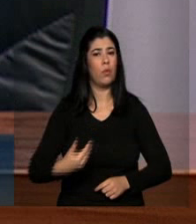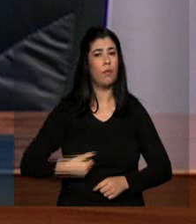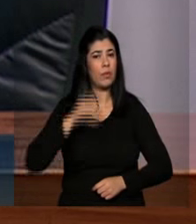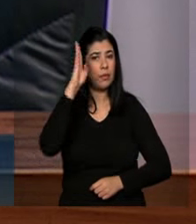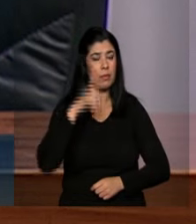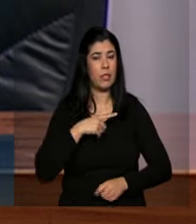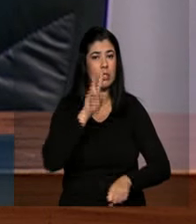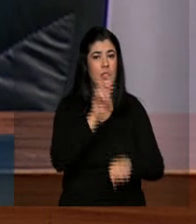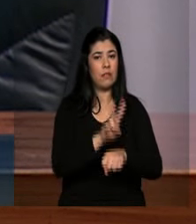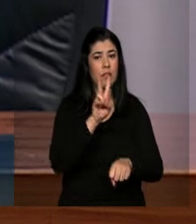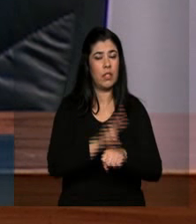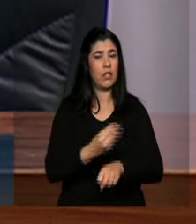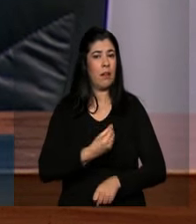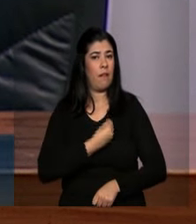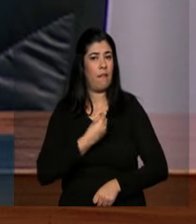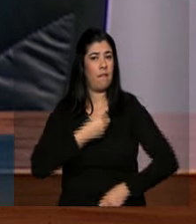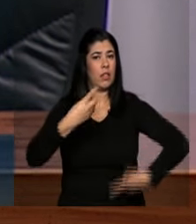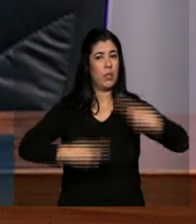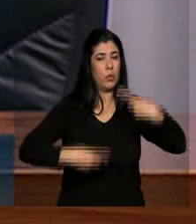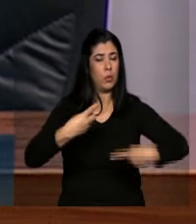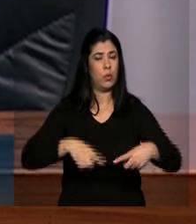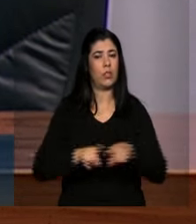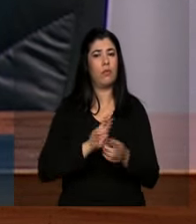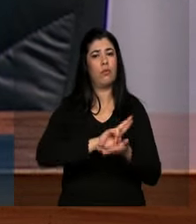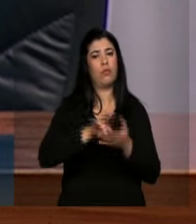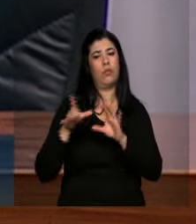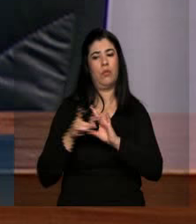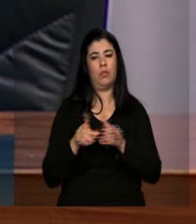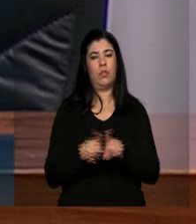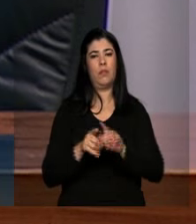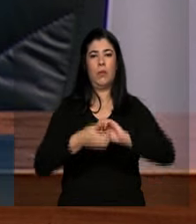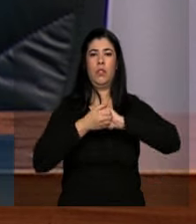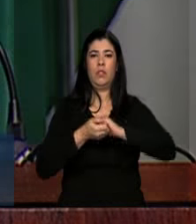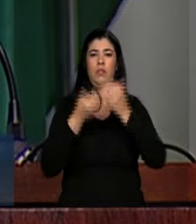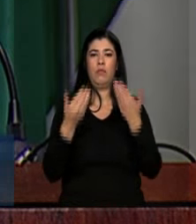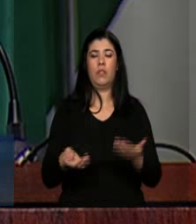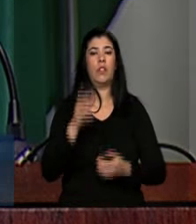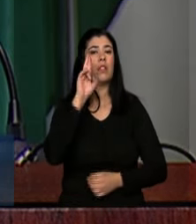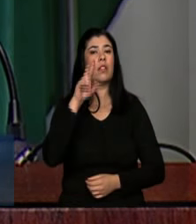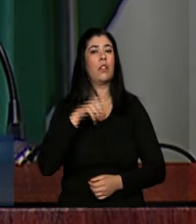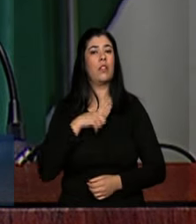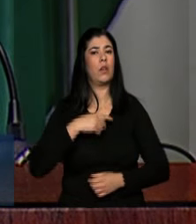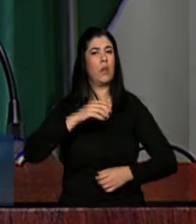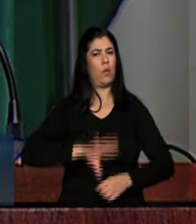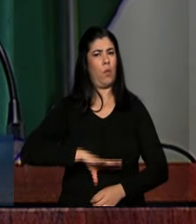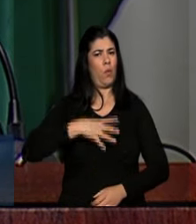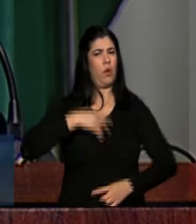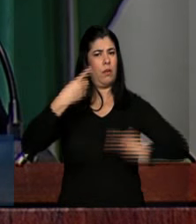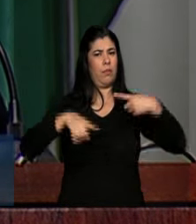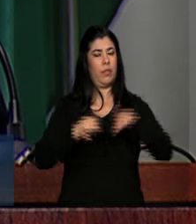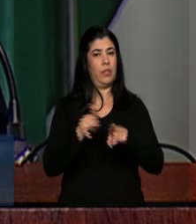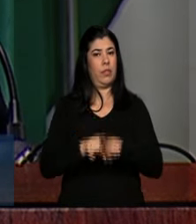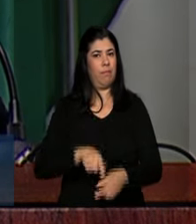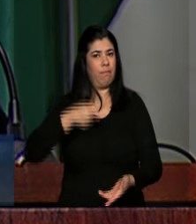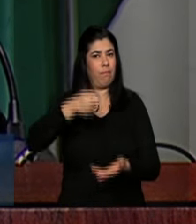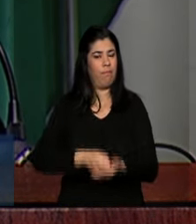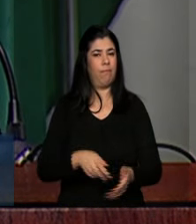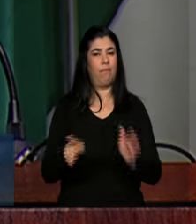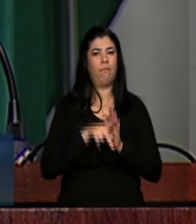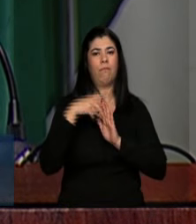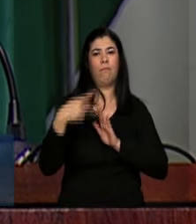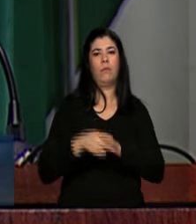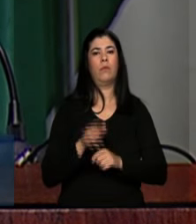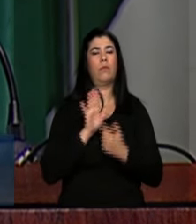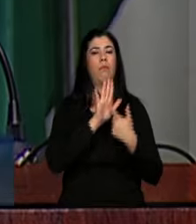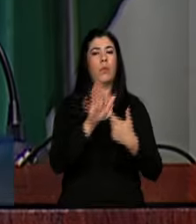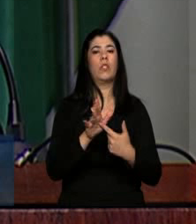a via da negociação em ambos os casos, saudou as lideranças que tiveram a coragem política e a determinação para apostar